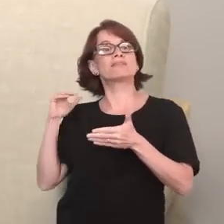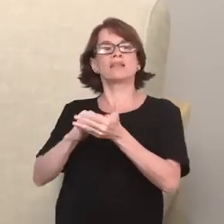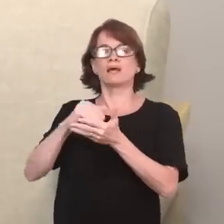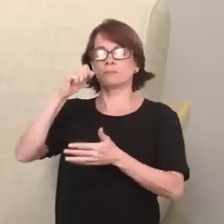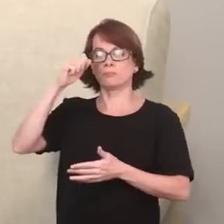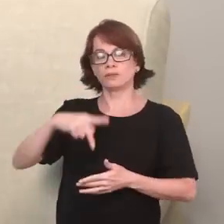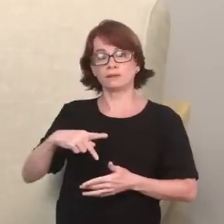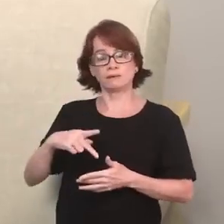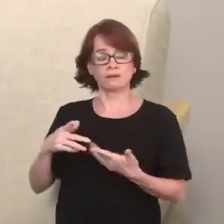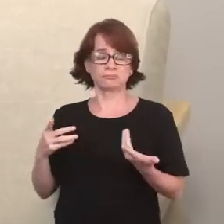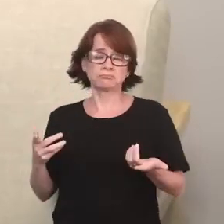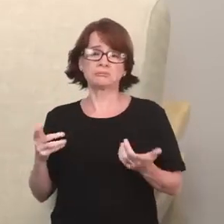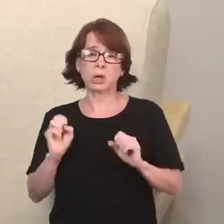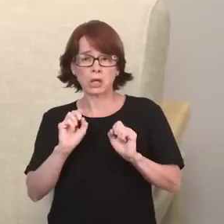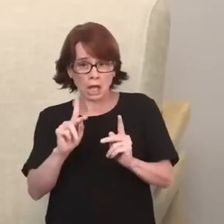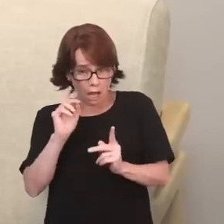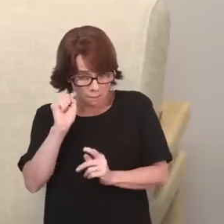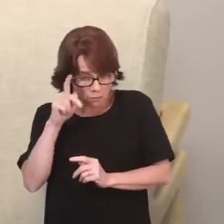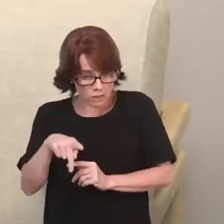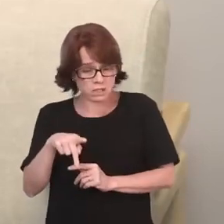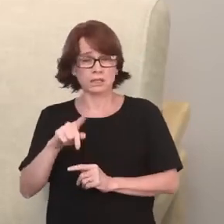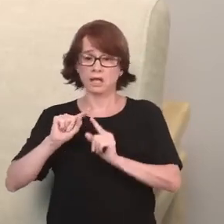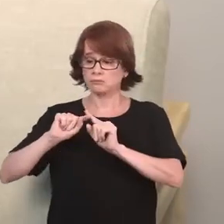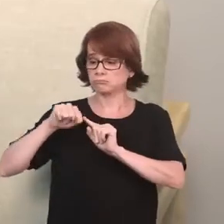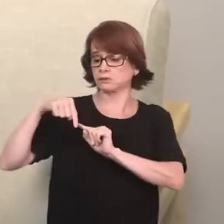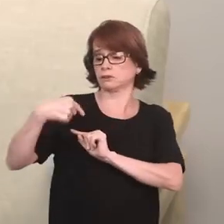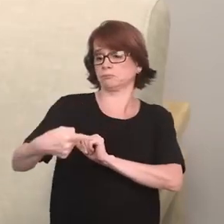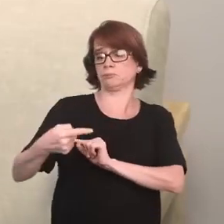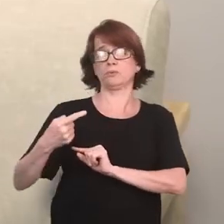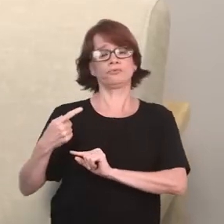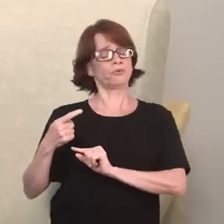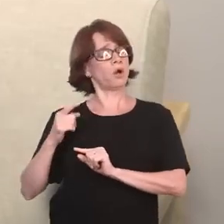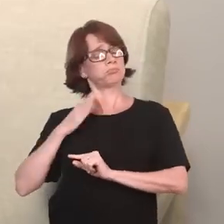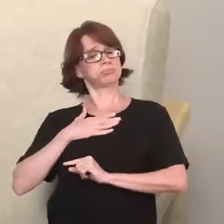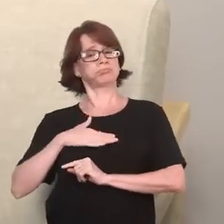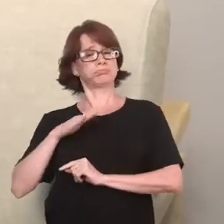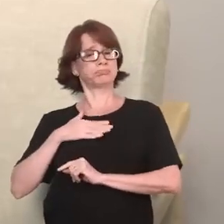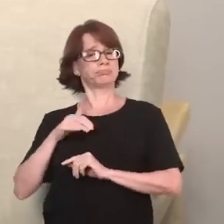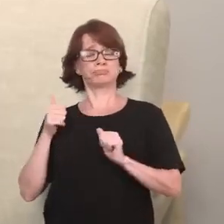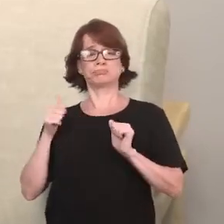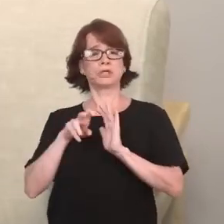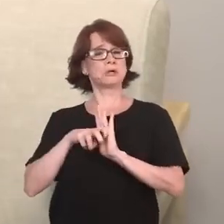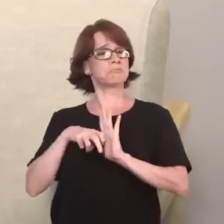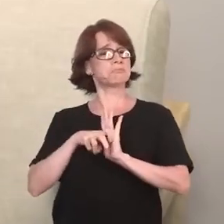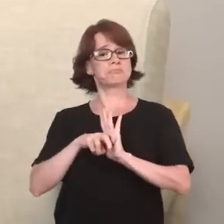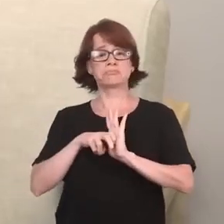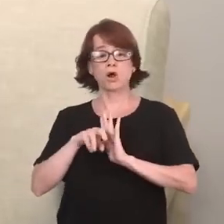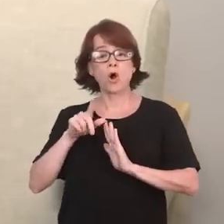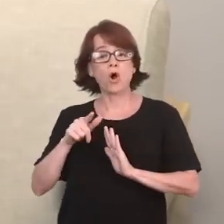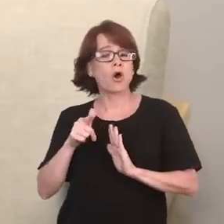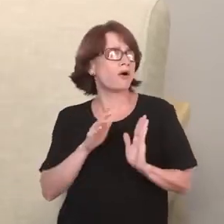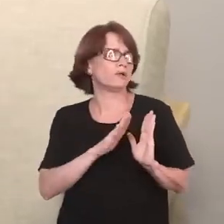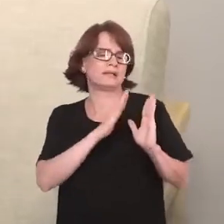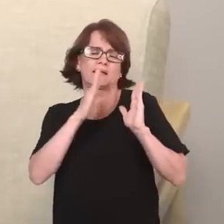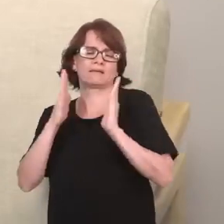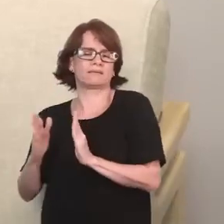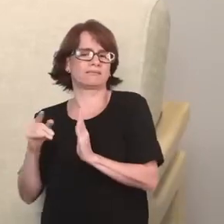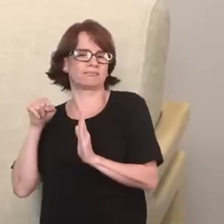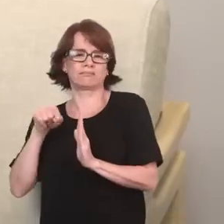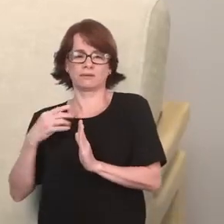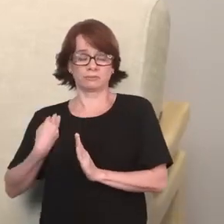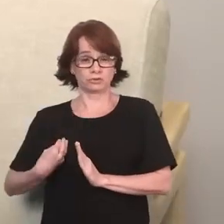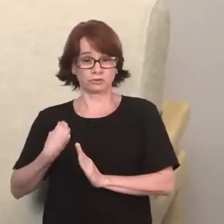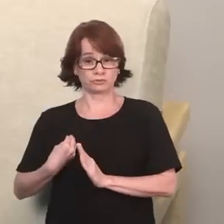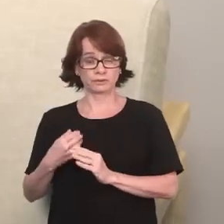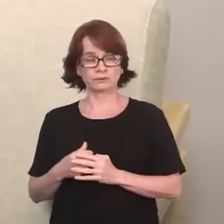me aposentar, eu fosse só, né, descansar, outra fase de vida. E aí fui muito feliz como